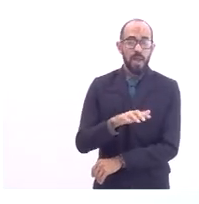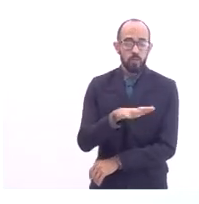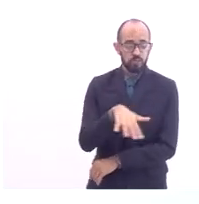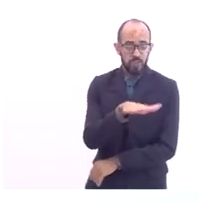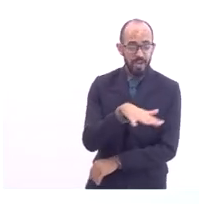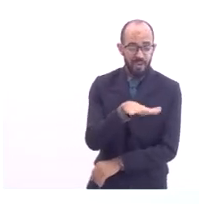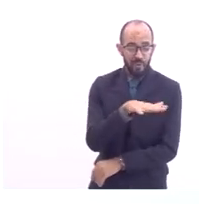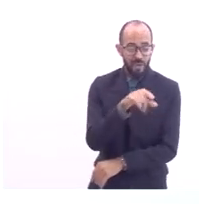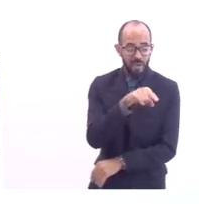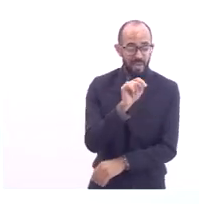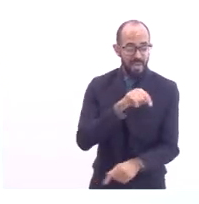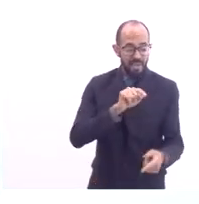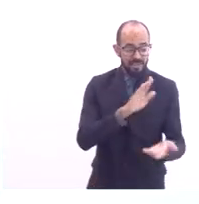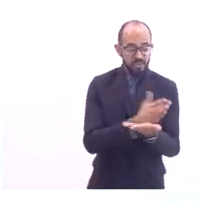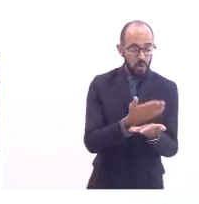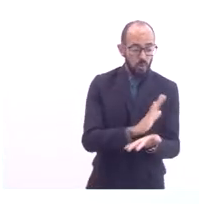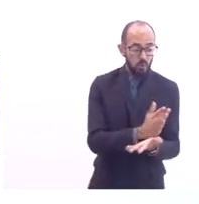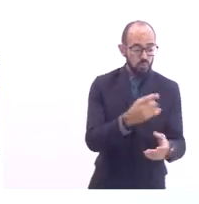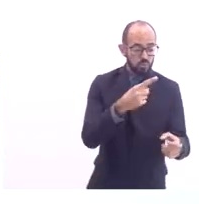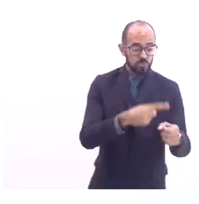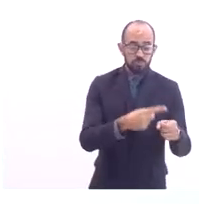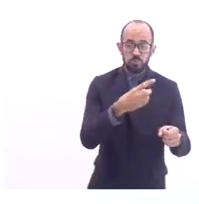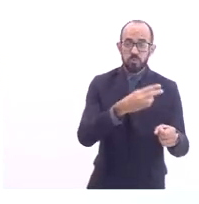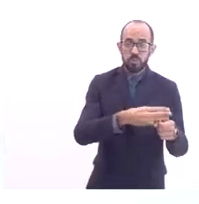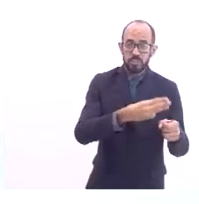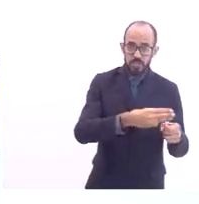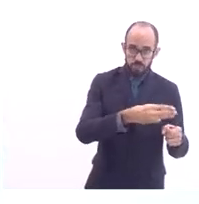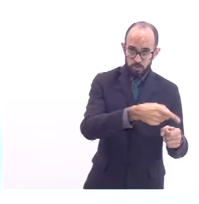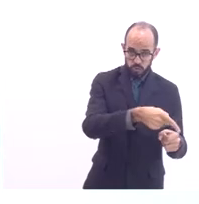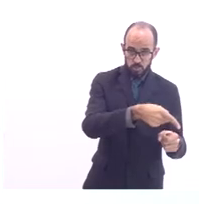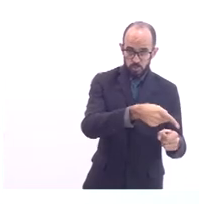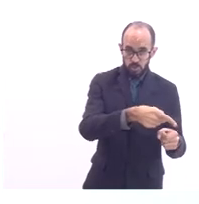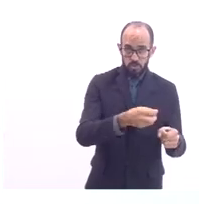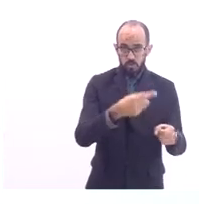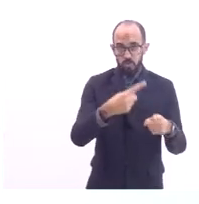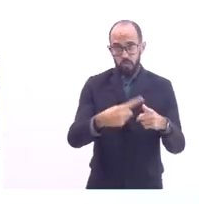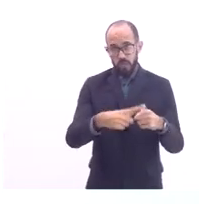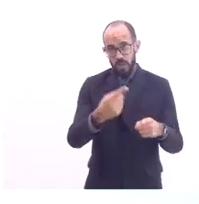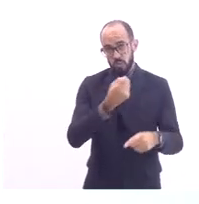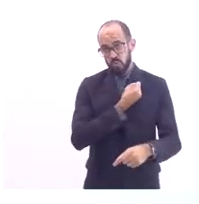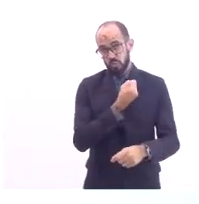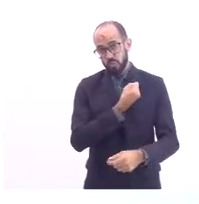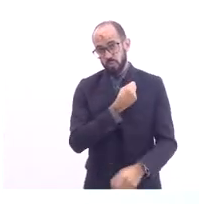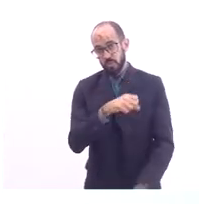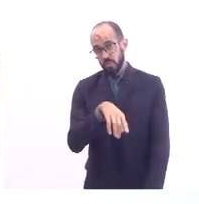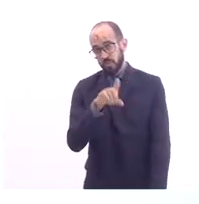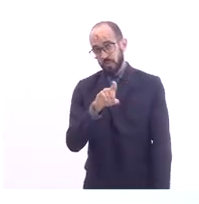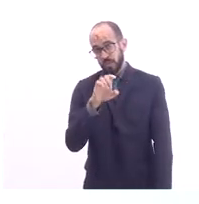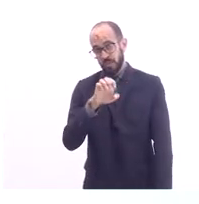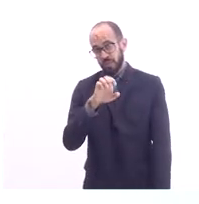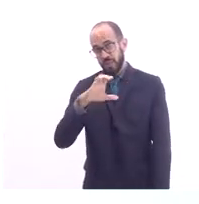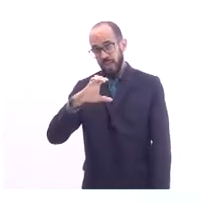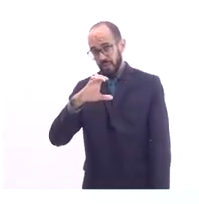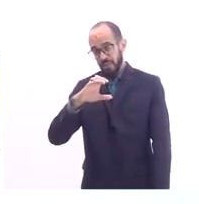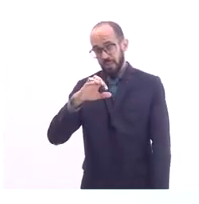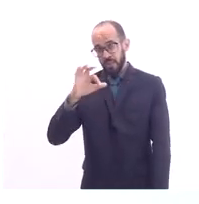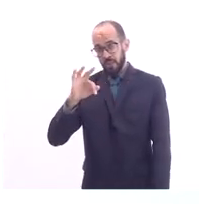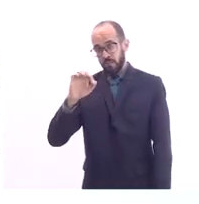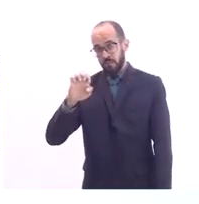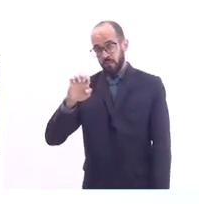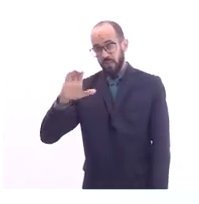mas em relação a pontos e a distritos. Porque os indicadores de DEC e FEC, eles não são indicadores que